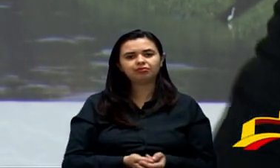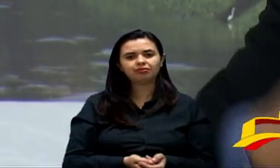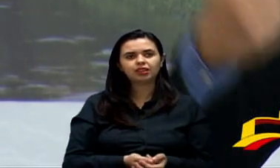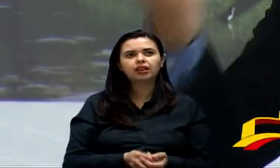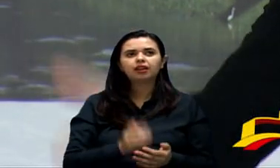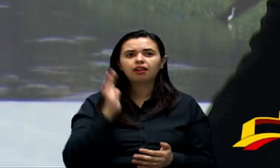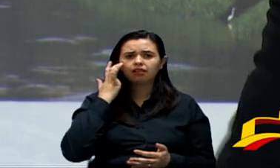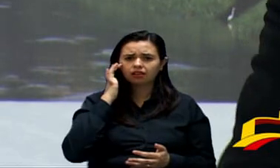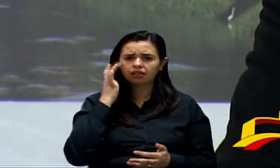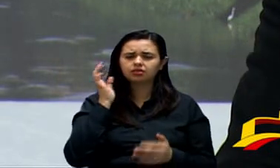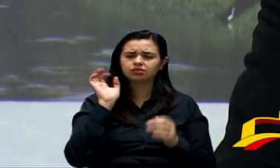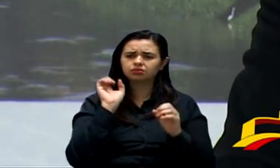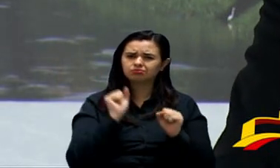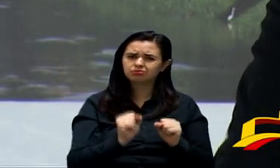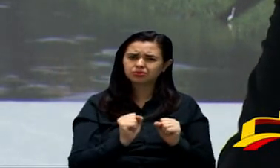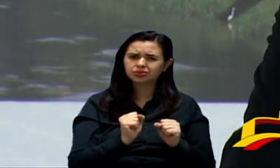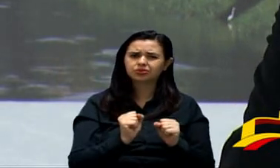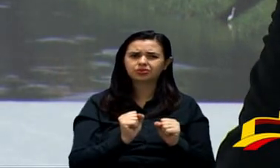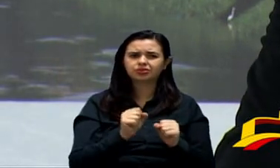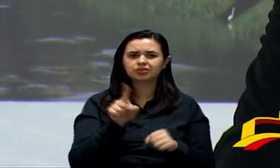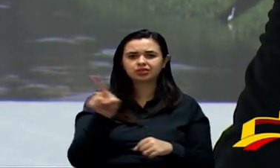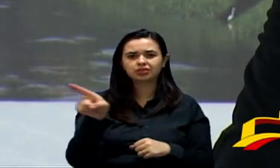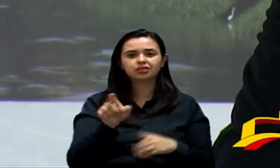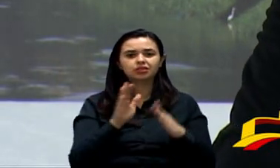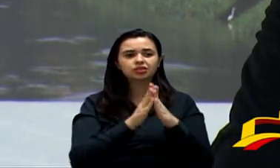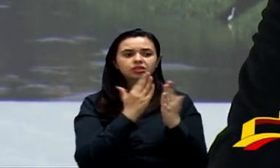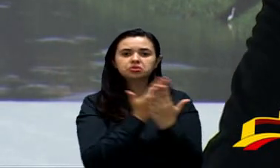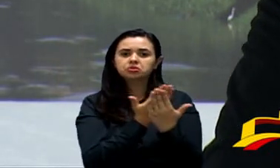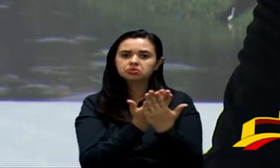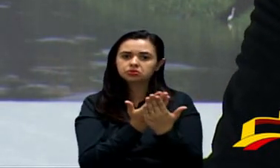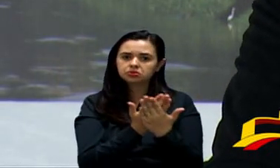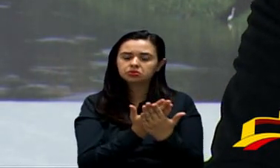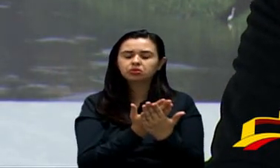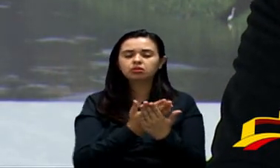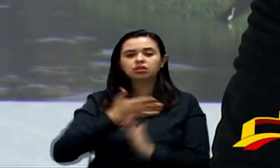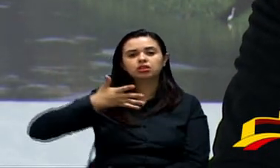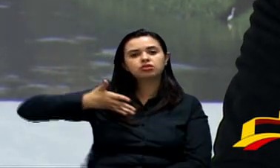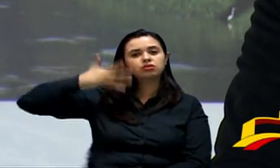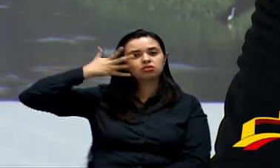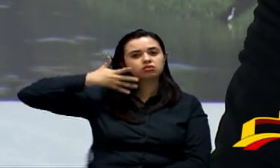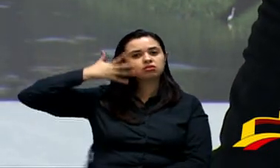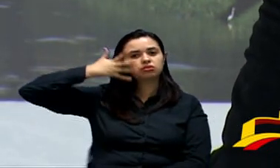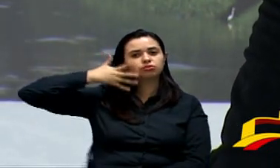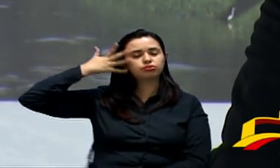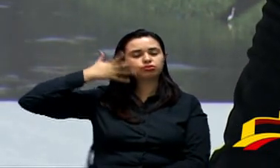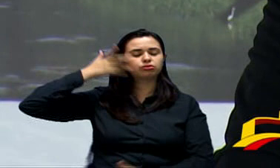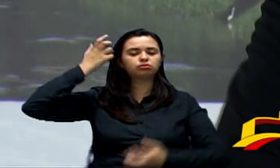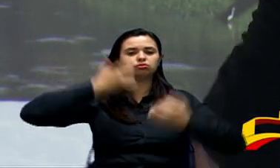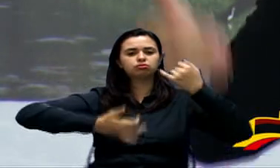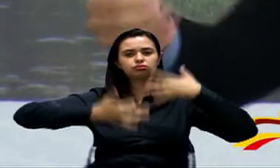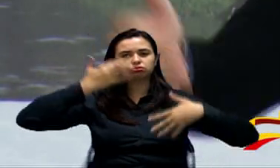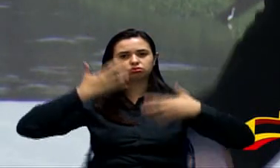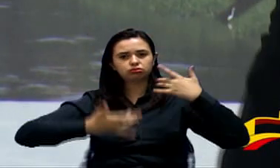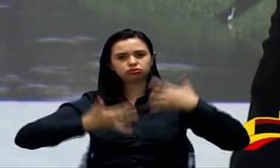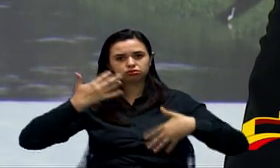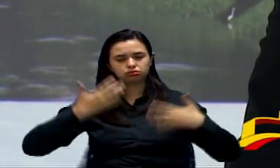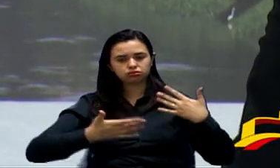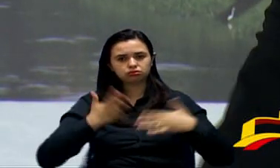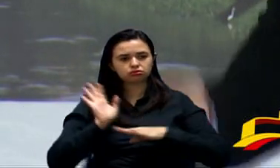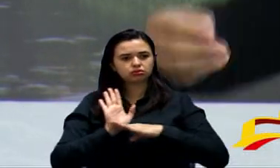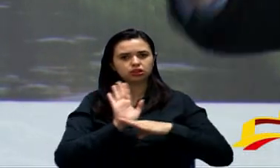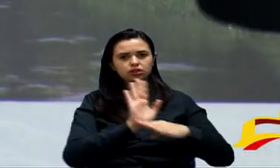ter, não vou falar que é todo dia, toda semana, ou nem todo mês, mas que em algum momento venha ter esse